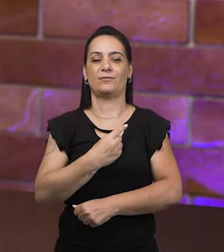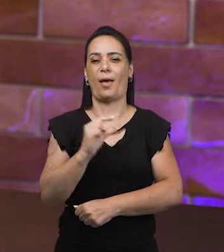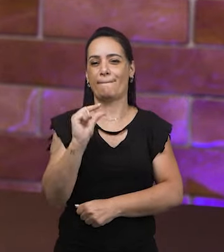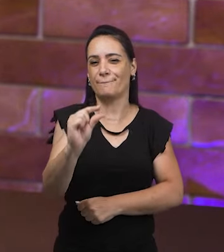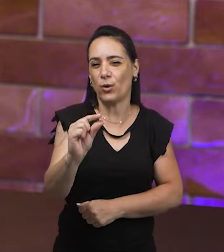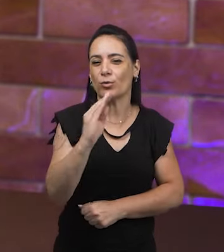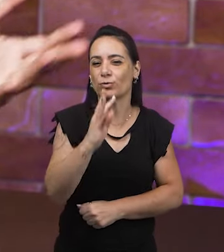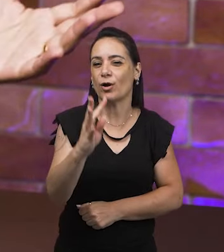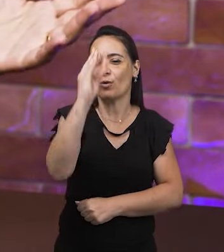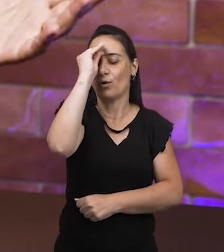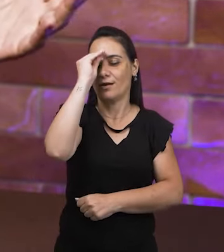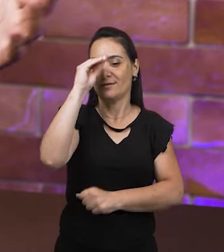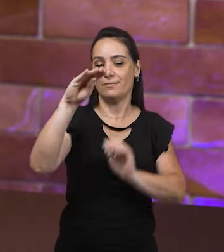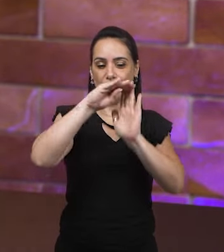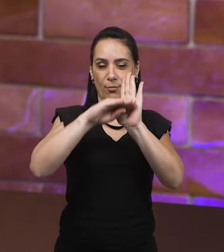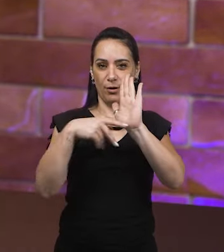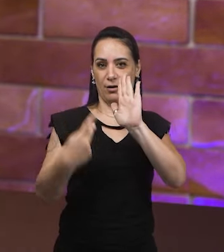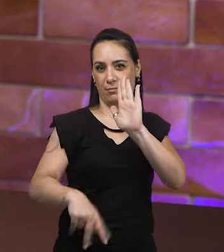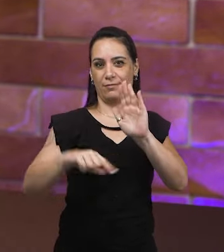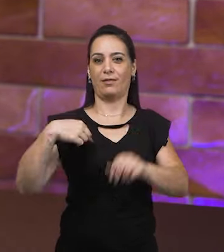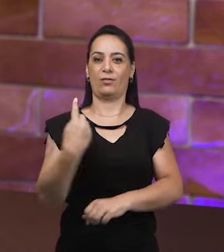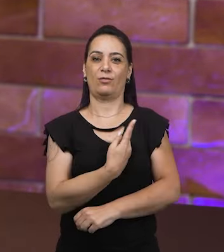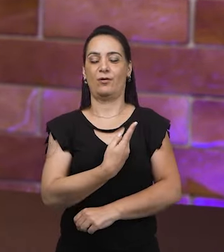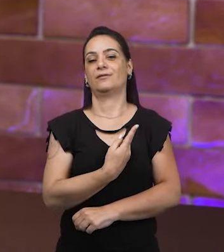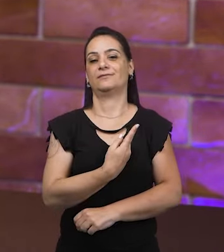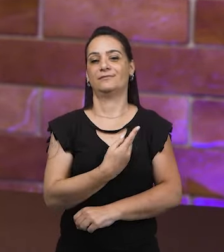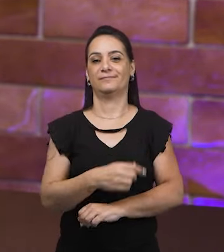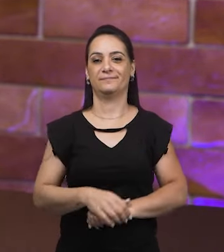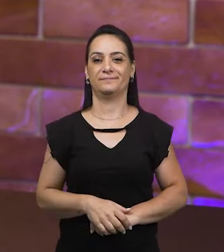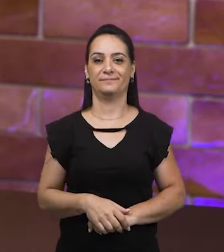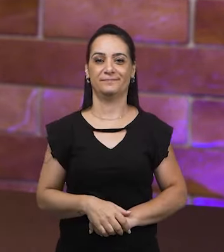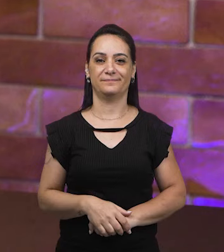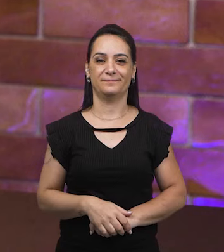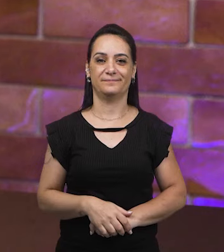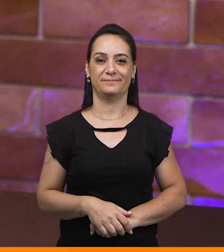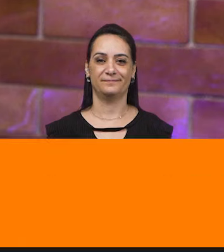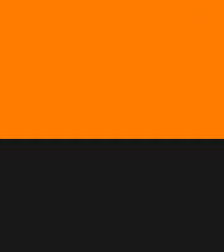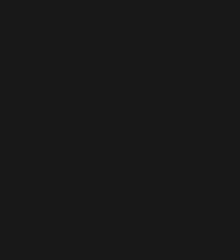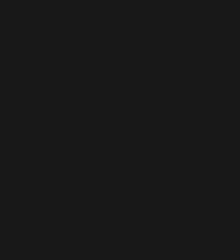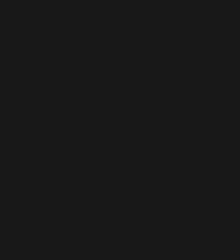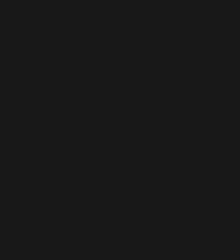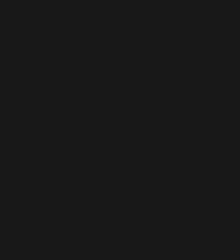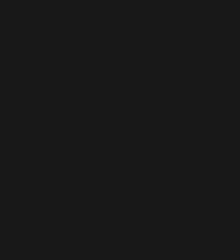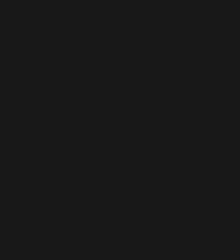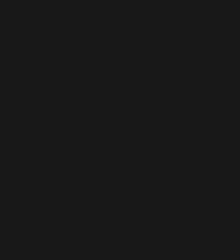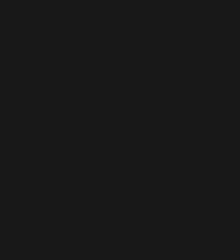nossas próximas pílulas do conhecimento do Outbox sobre a Infoblox.